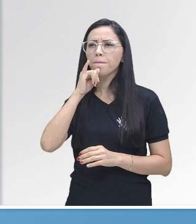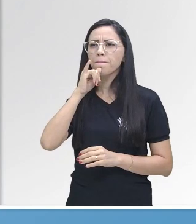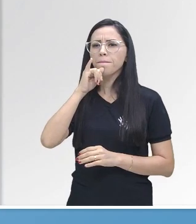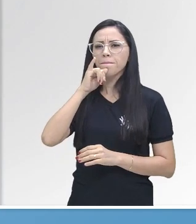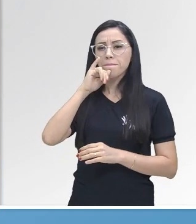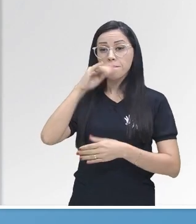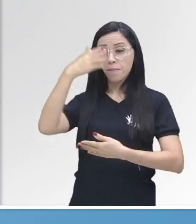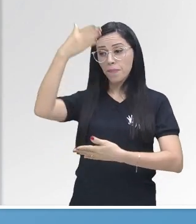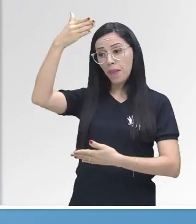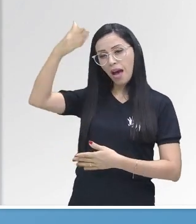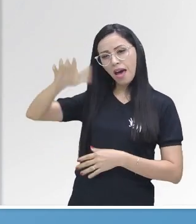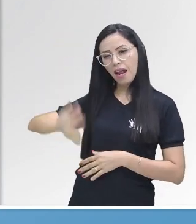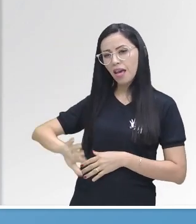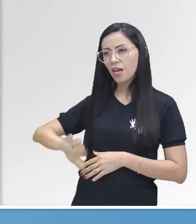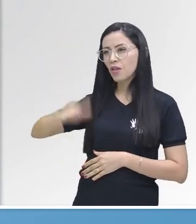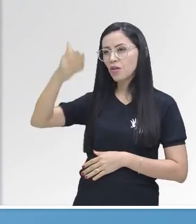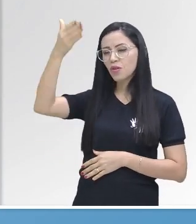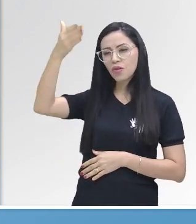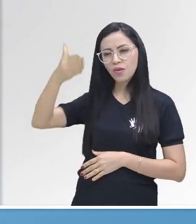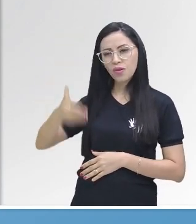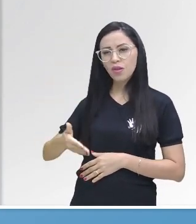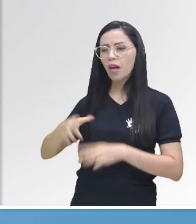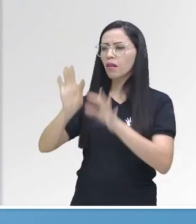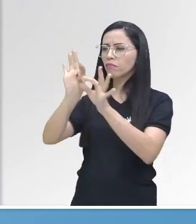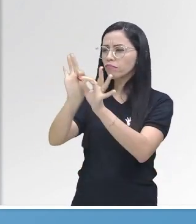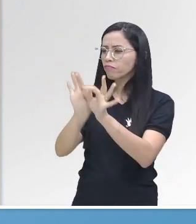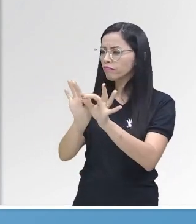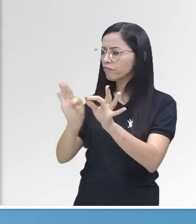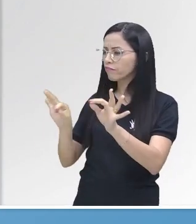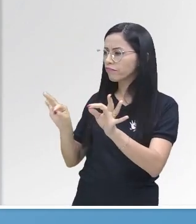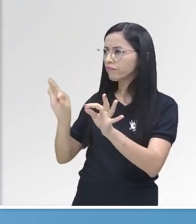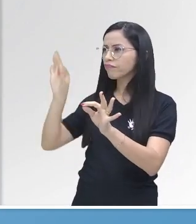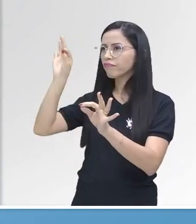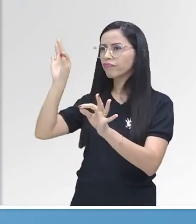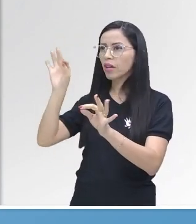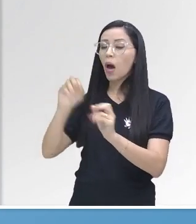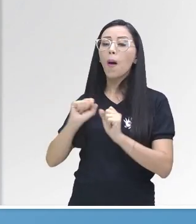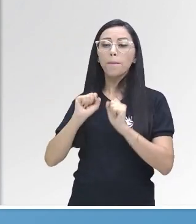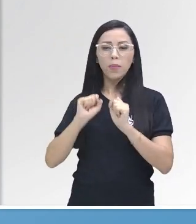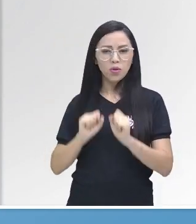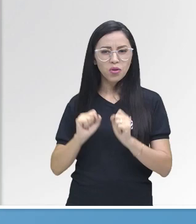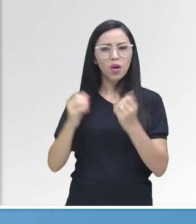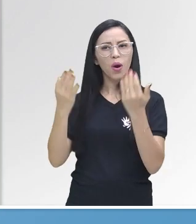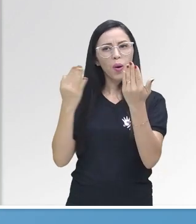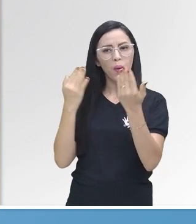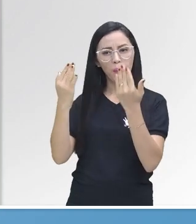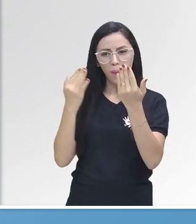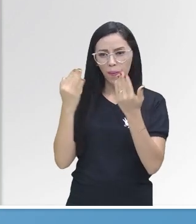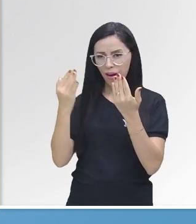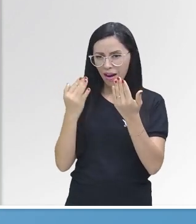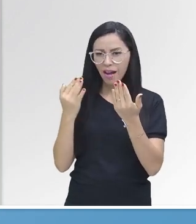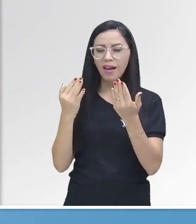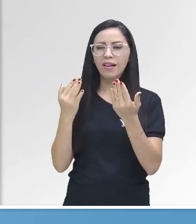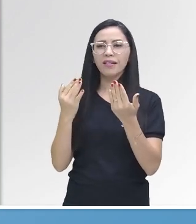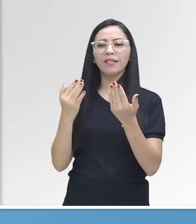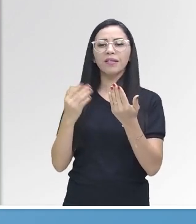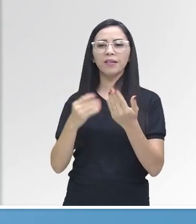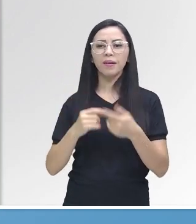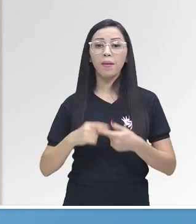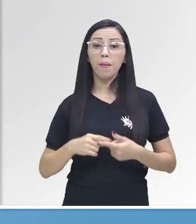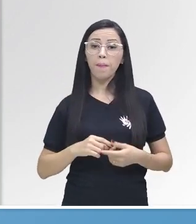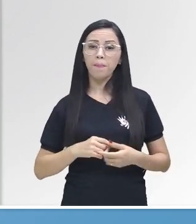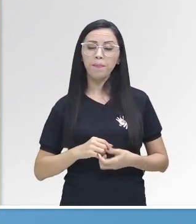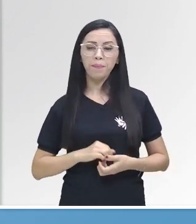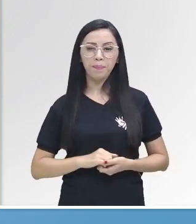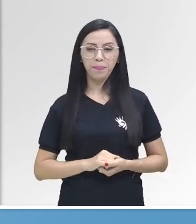e assim qualquer comerciante poderia conferir as dimensões dos cúbitos padrão usados.